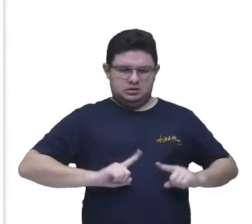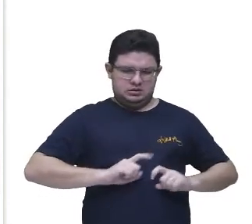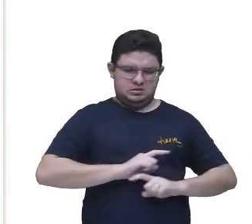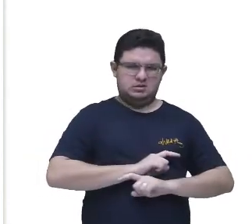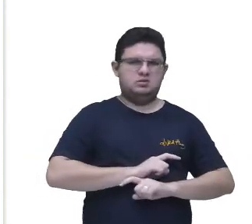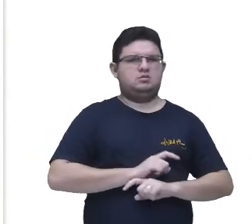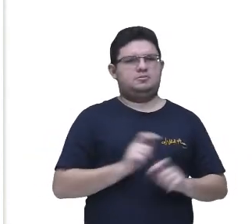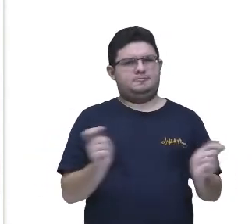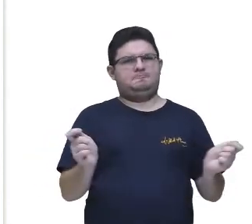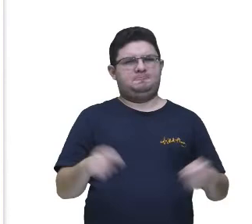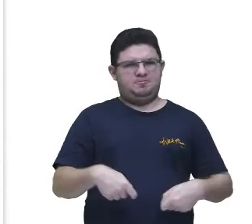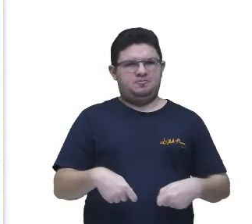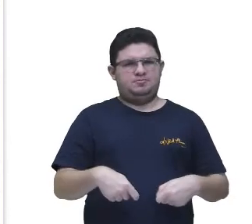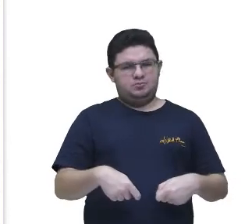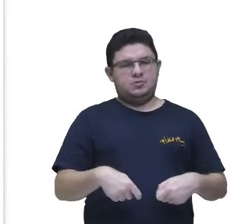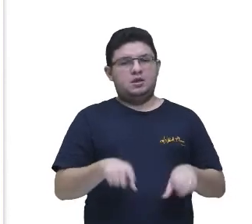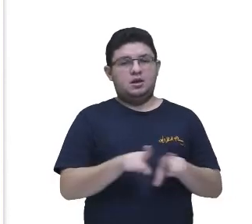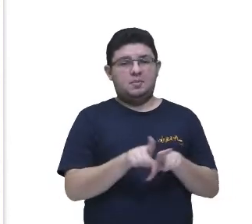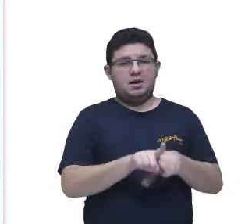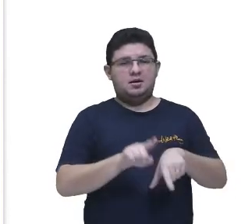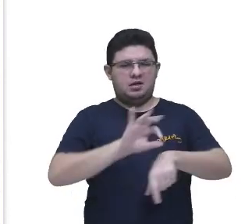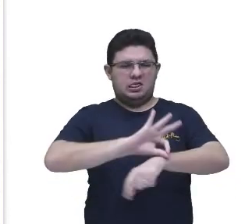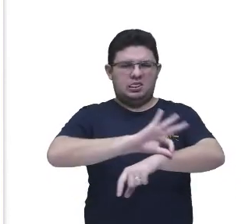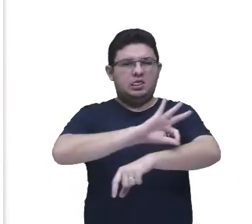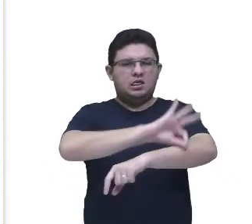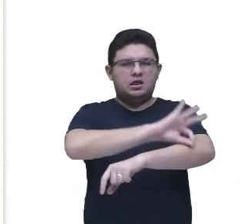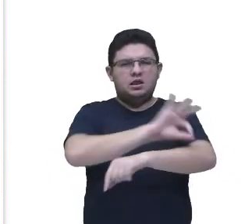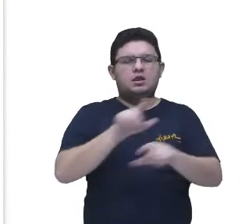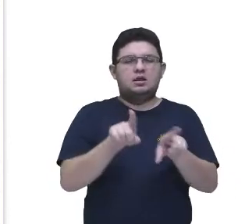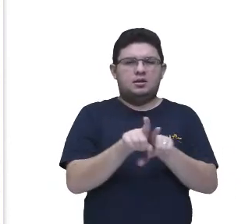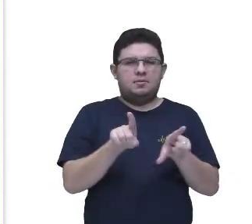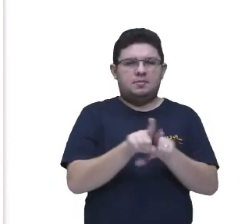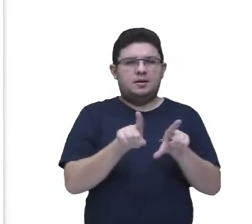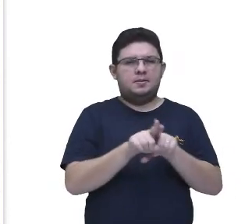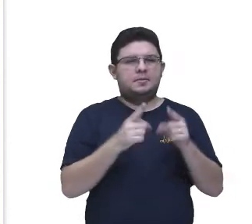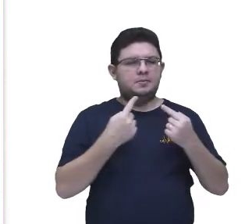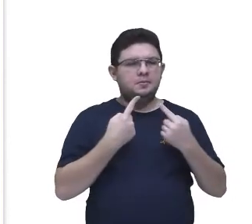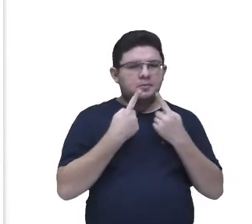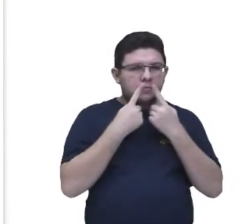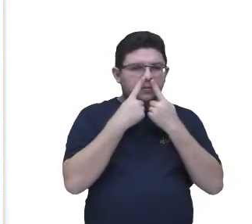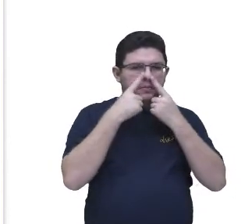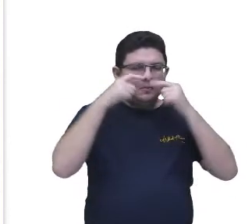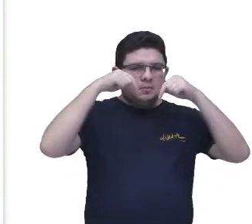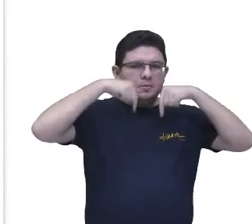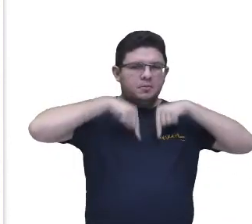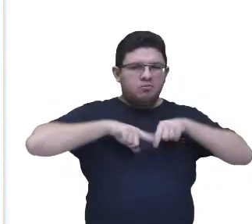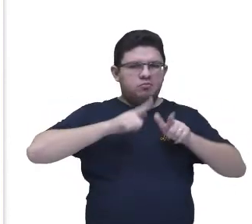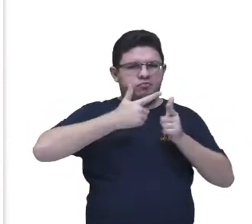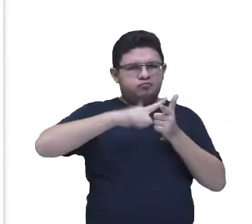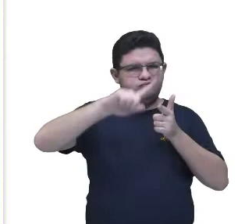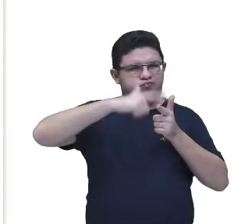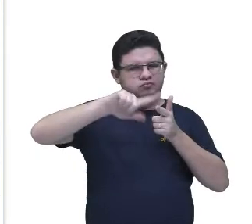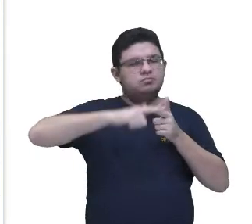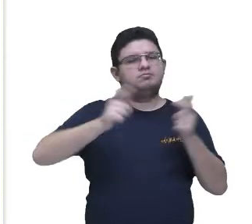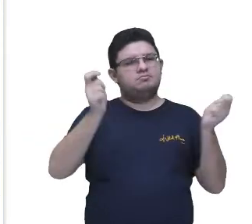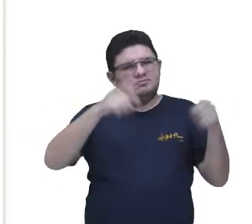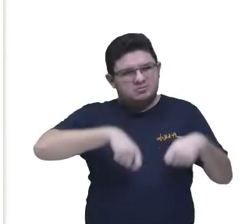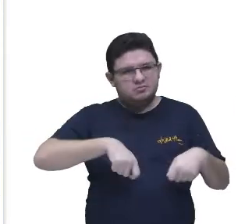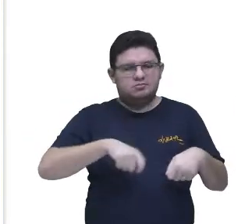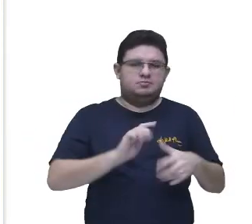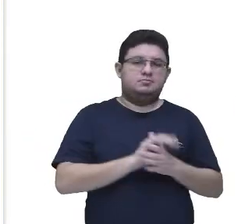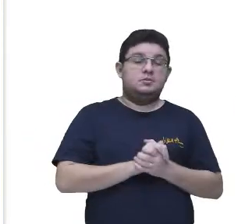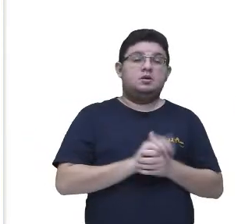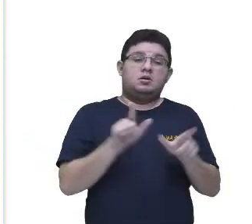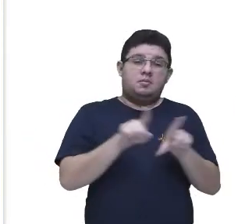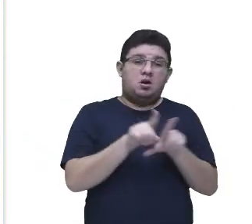enfim. Além de infecções na pele e também infecções respiratórias, isso por contato direto. Mas pode ter ainda